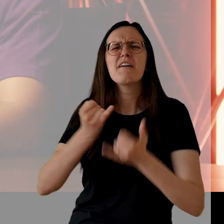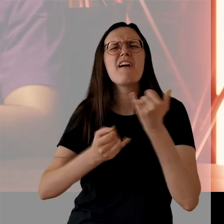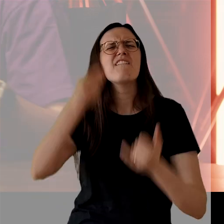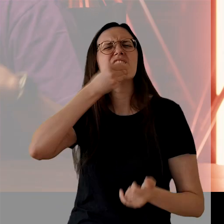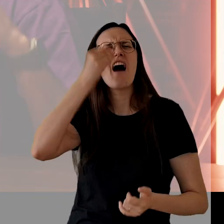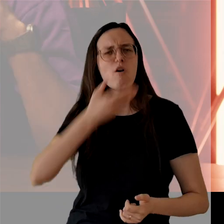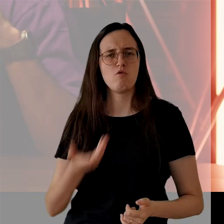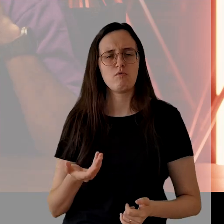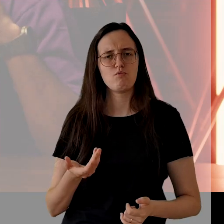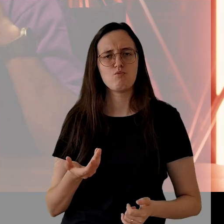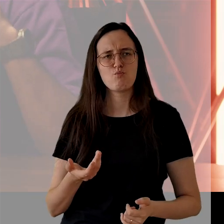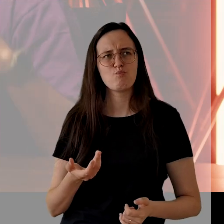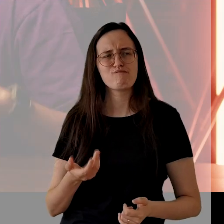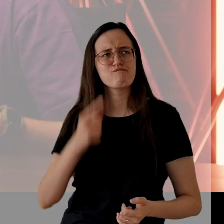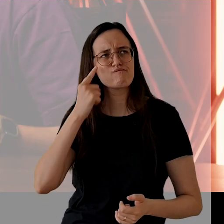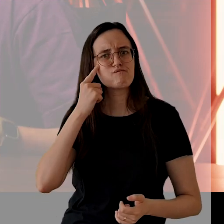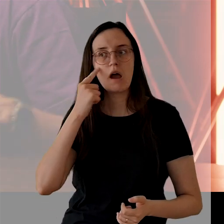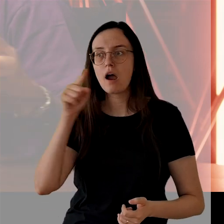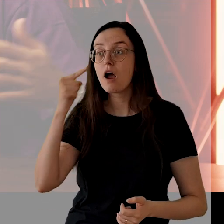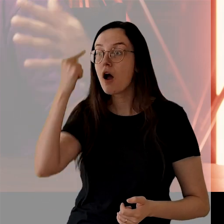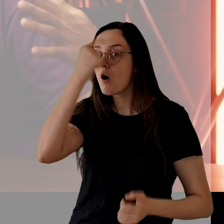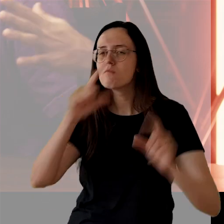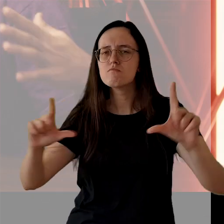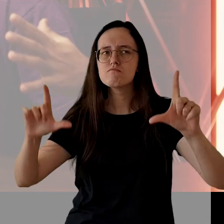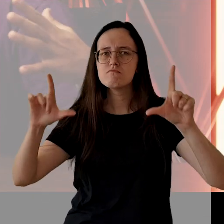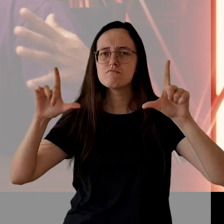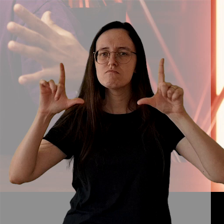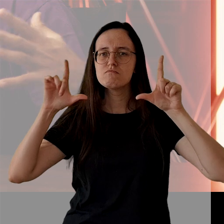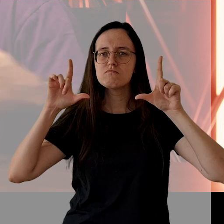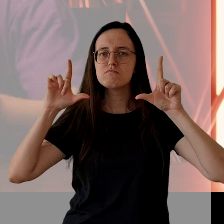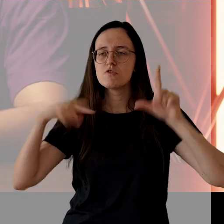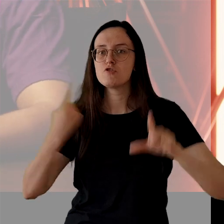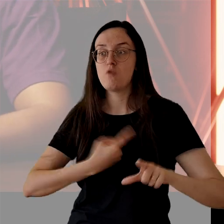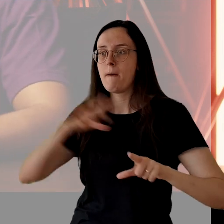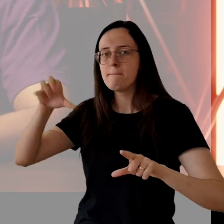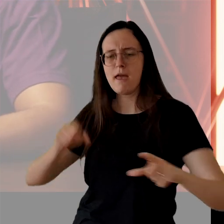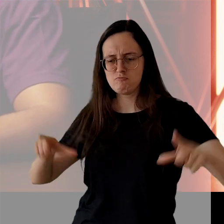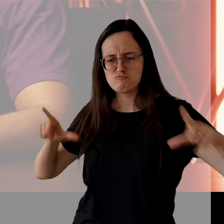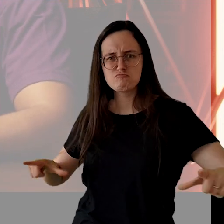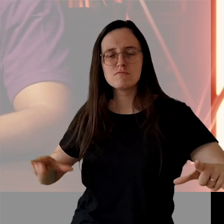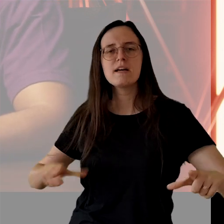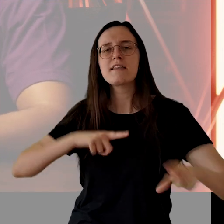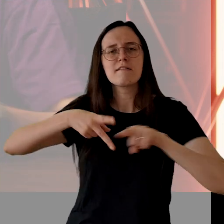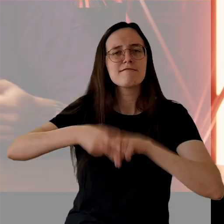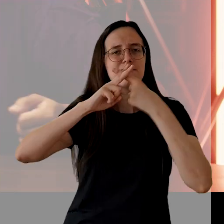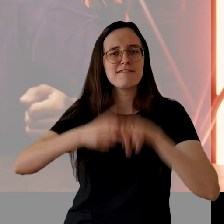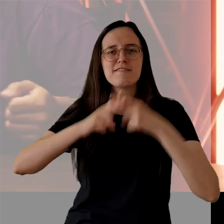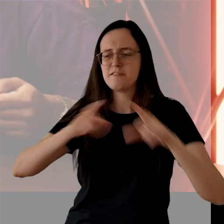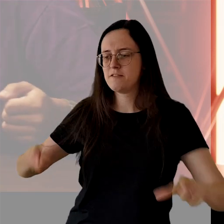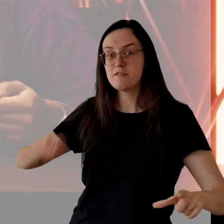Aí, como tava no rosto dele, a gente, sei lá, pegou uma bandeja gigante, uma chave de fenda,